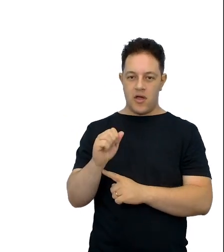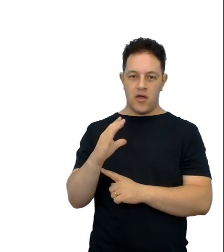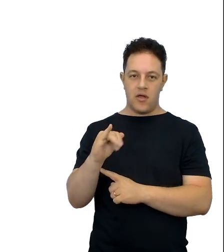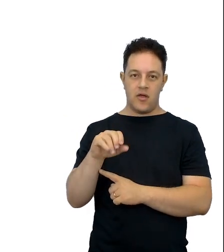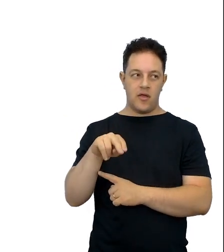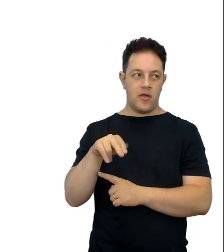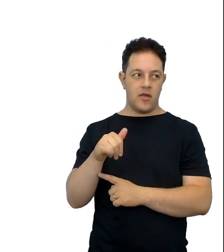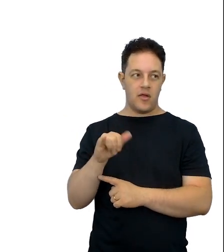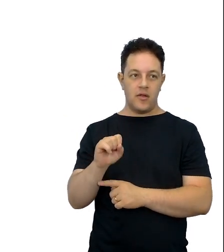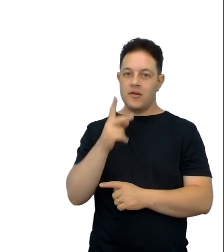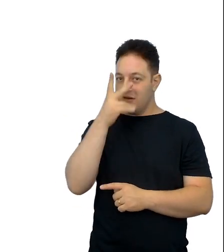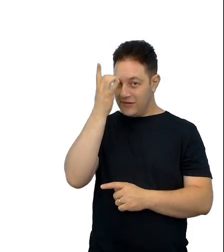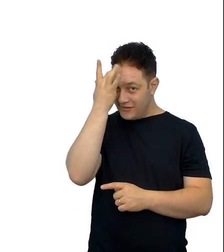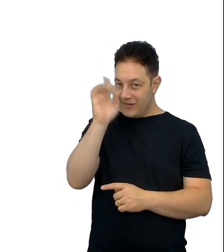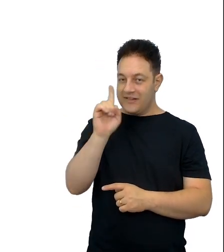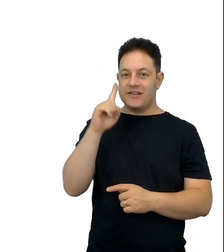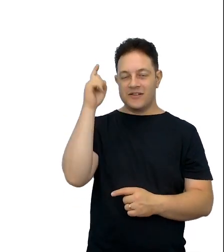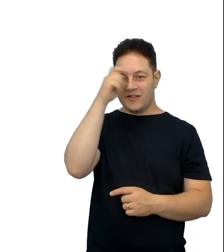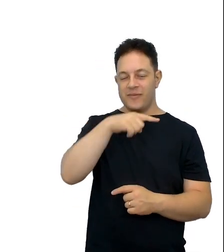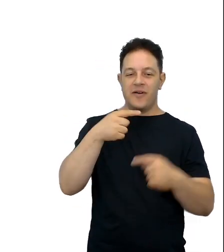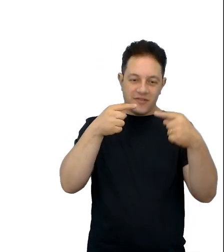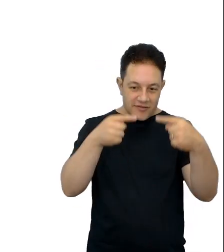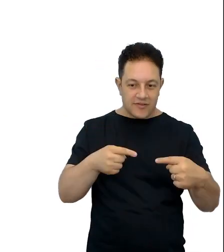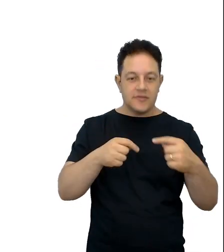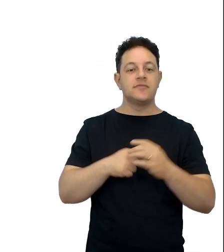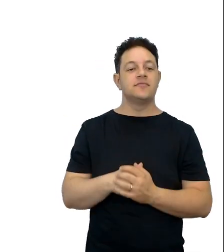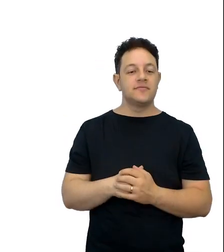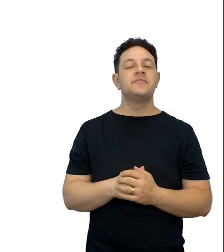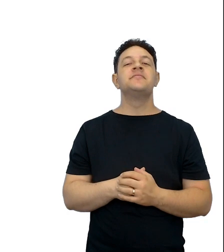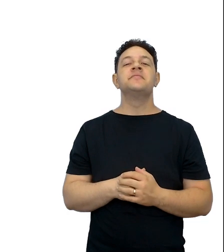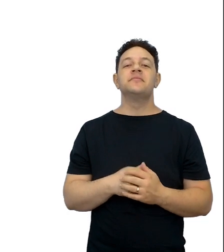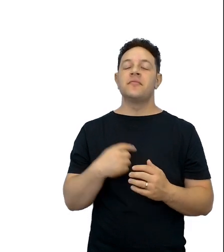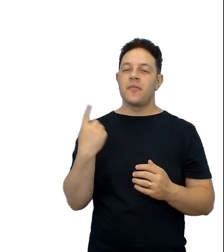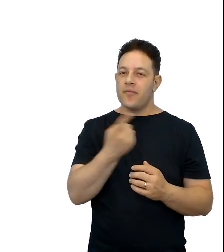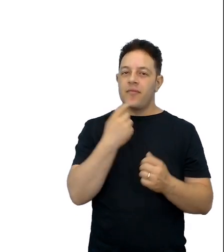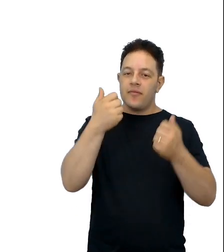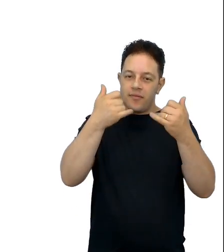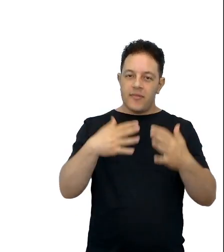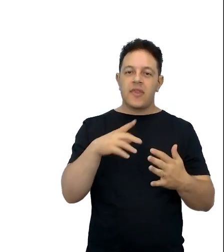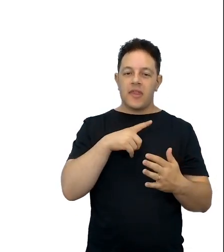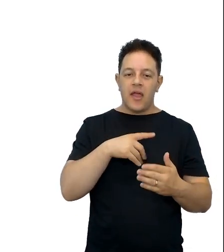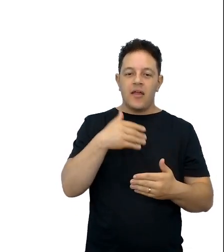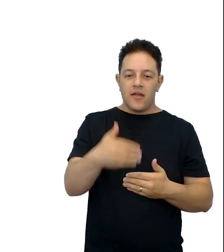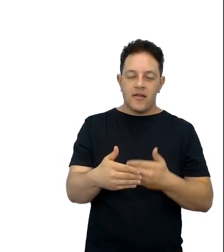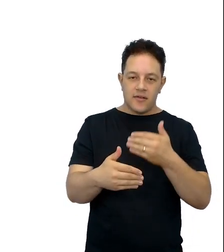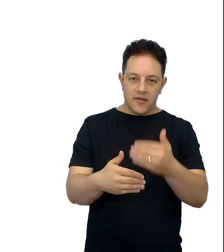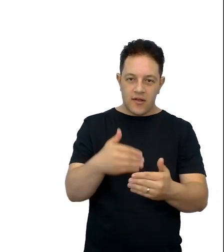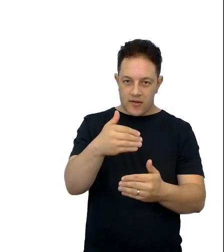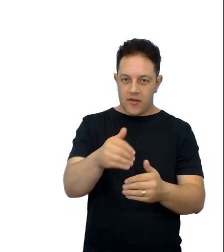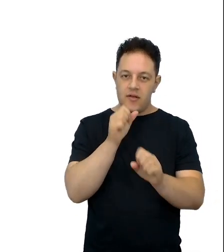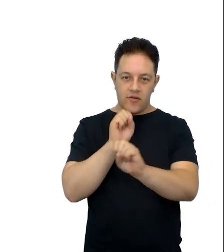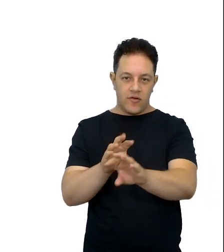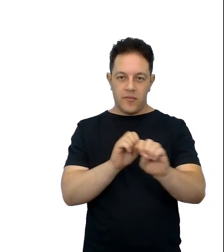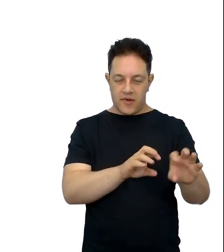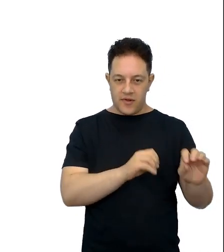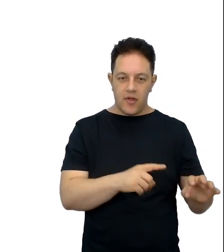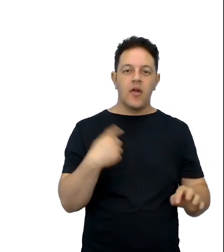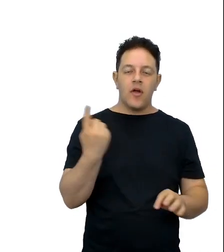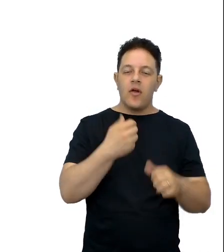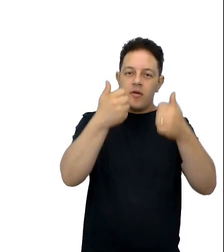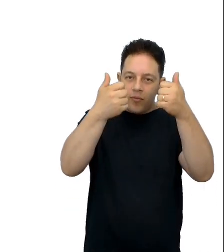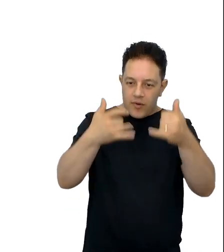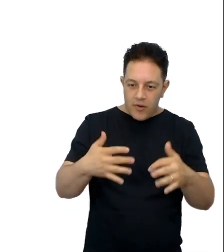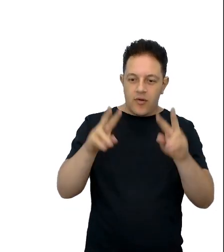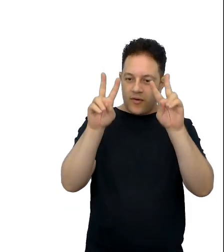um desafio muito grande. Como nós comentamos na formação de etapa, tá? Na formação de etapa, a gente comentou